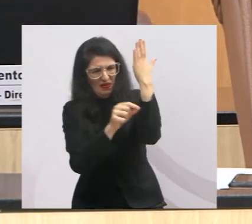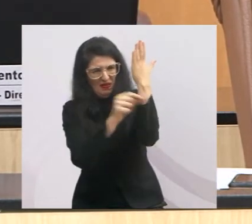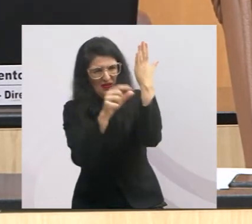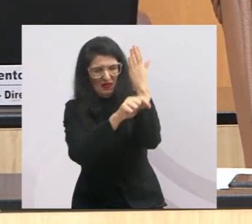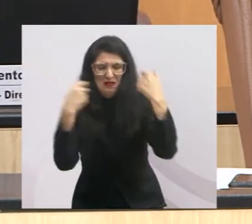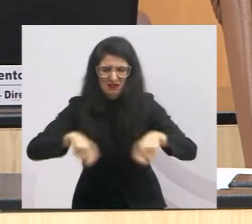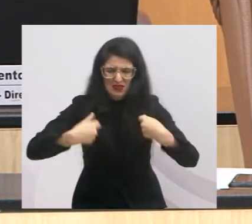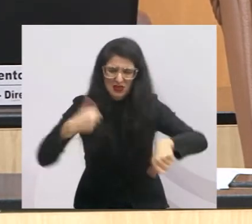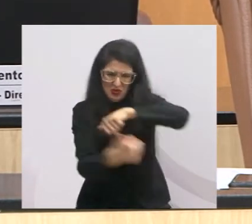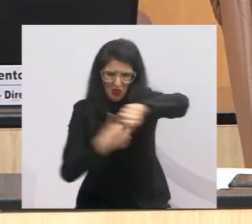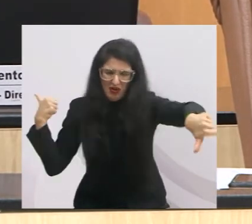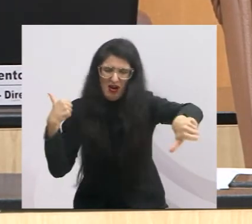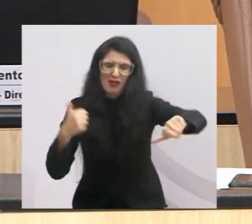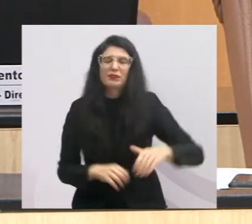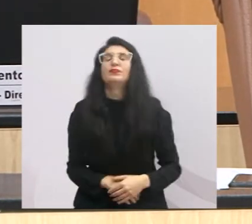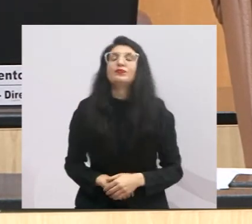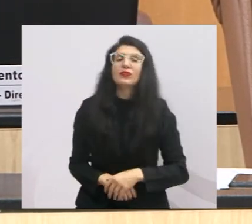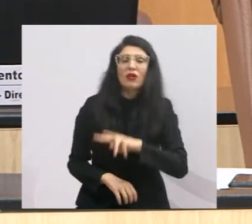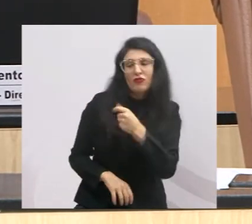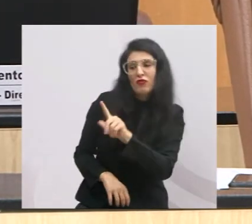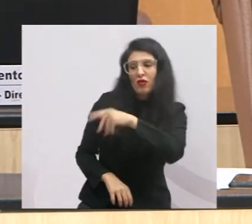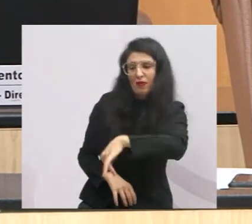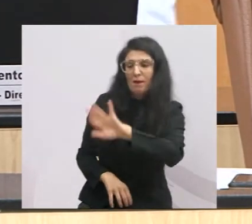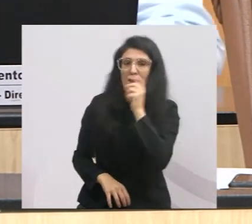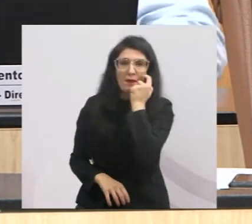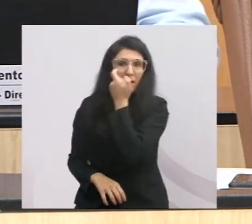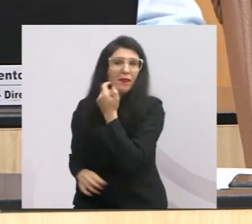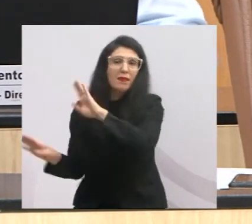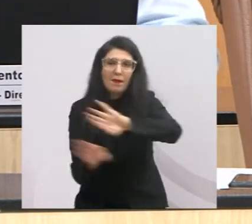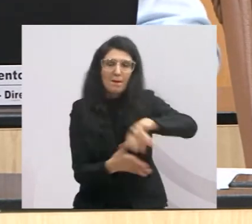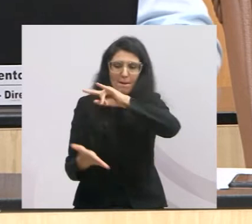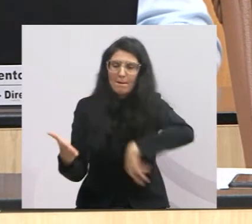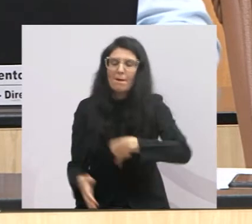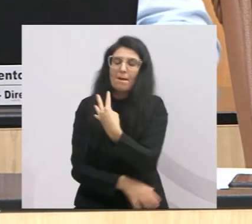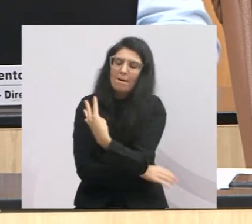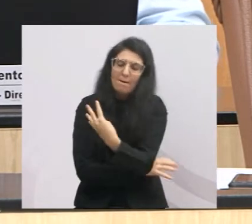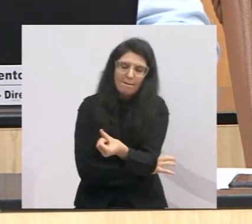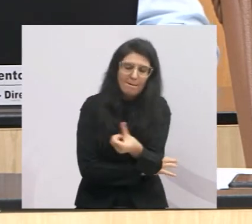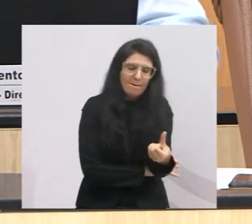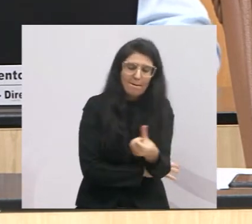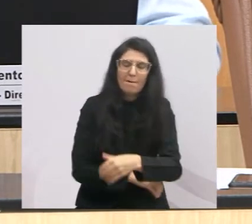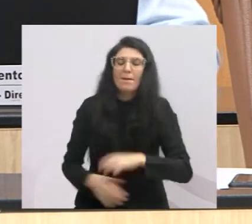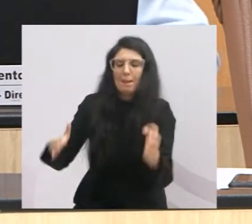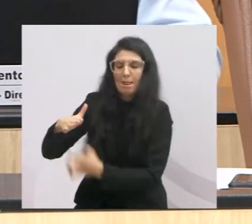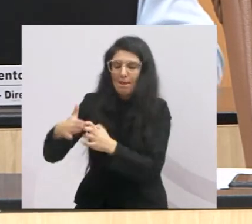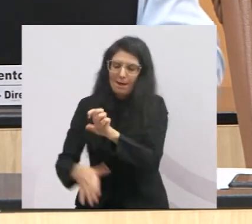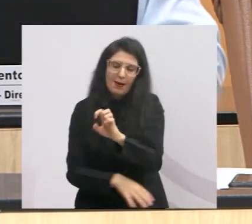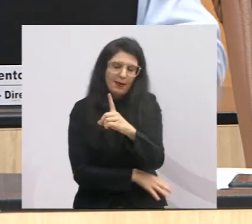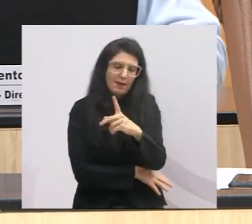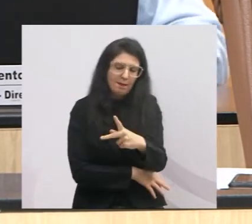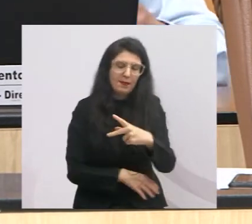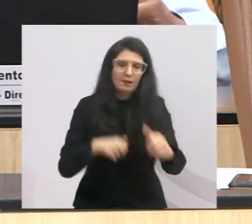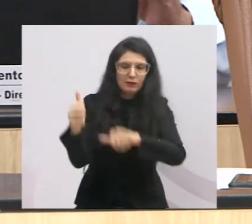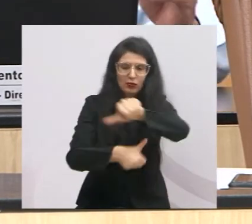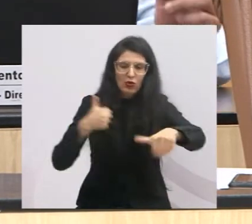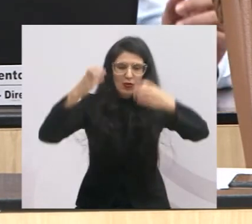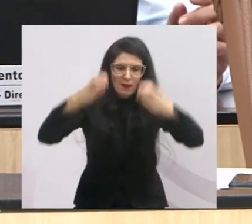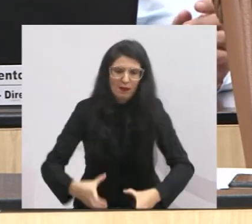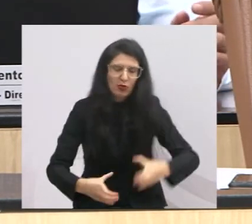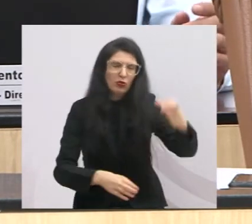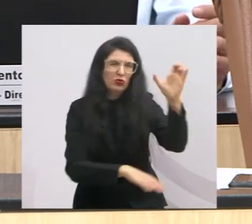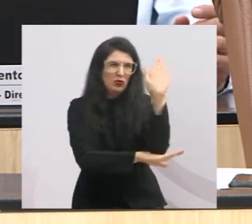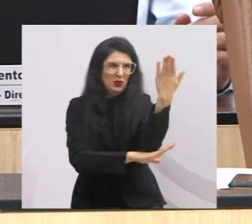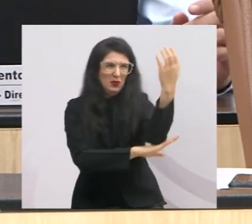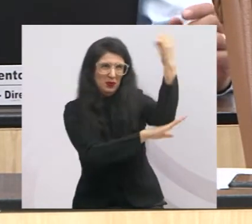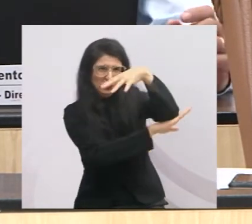céus. Bem-aventurados e felizes sois vós, quando vos injuriarem e perseguirem e mentindo falarem